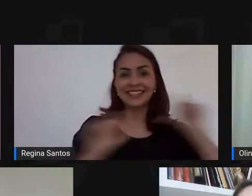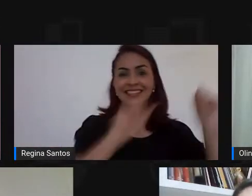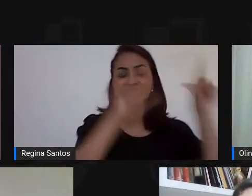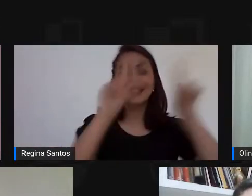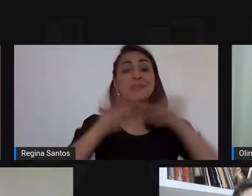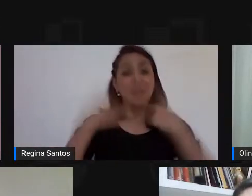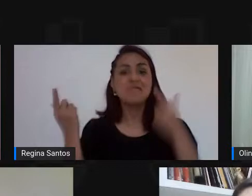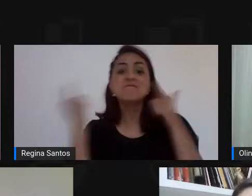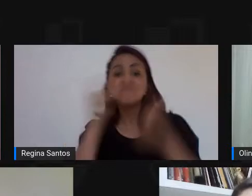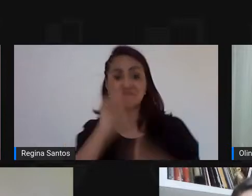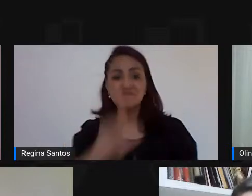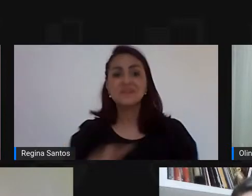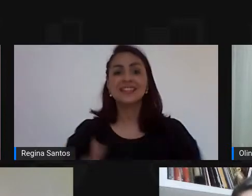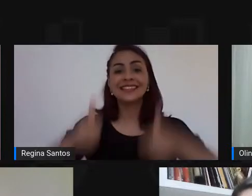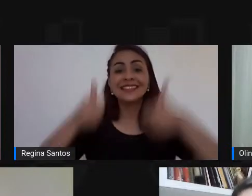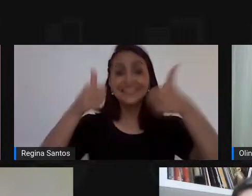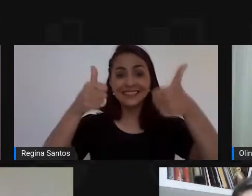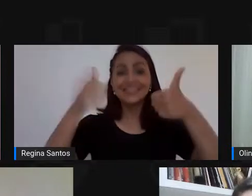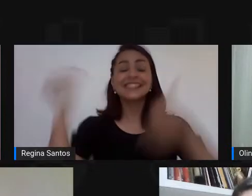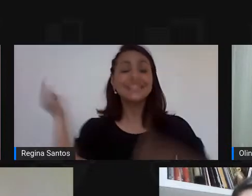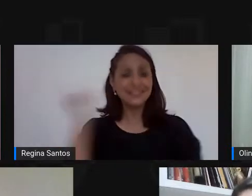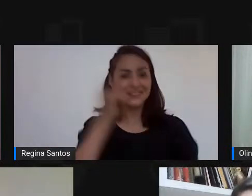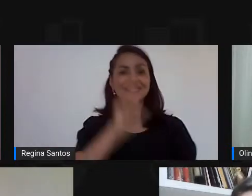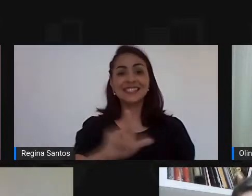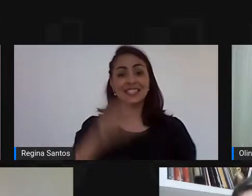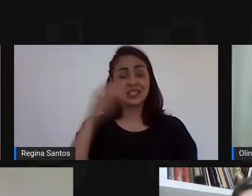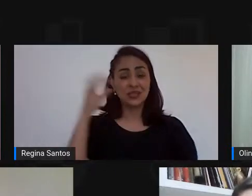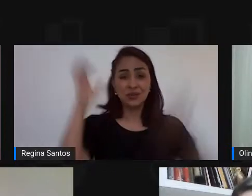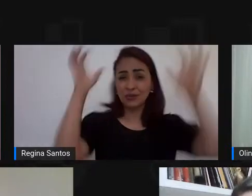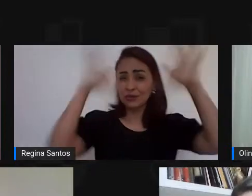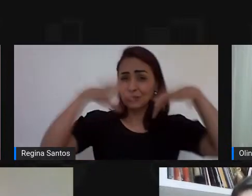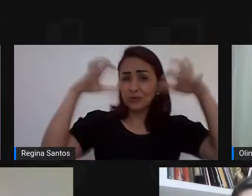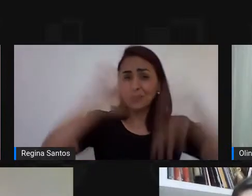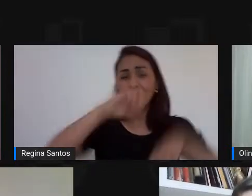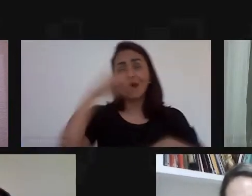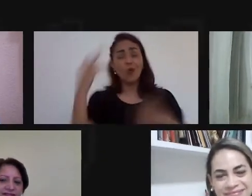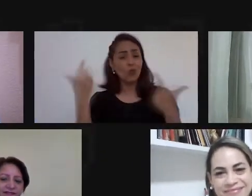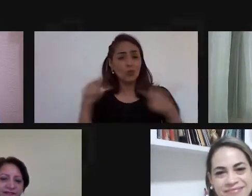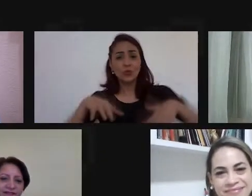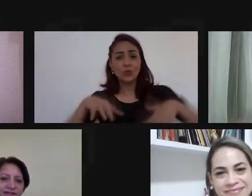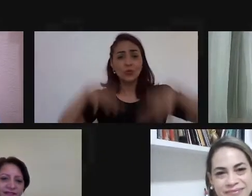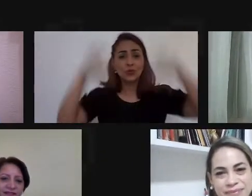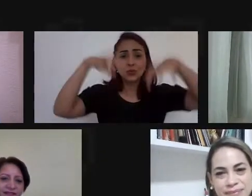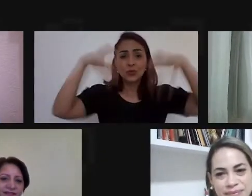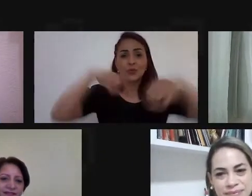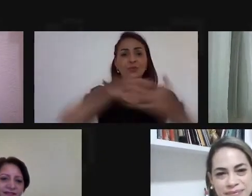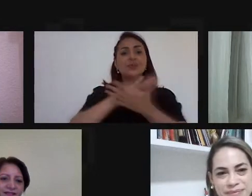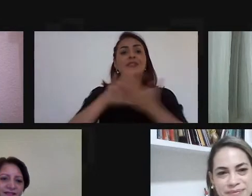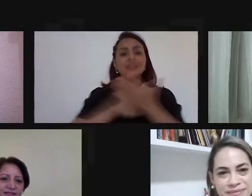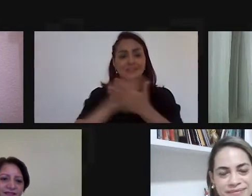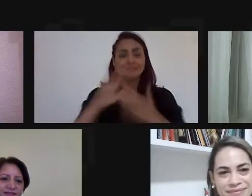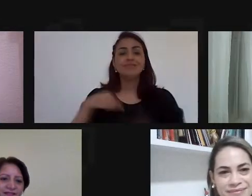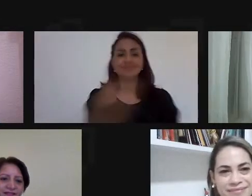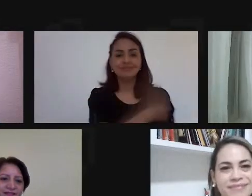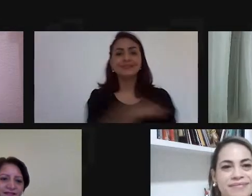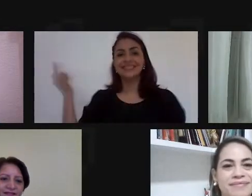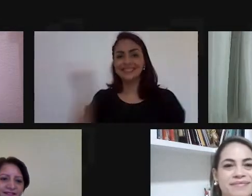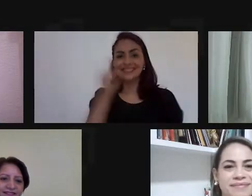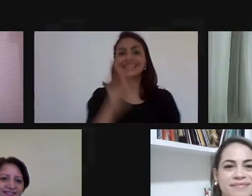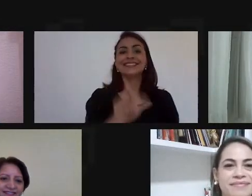vocês, vai dar certo, com chuva ou sem chuva, aí para as despedidas agora, a senhora Tati, sem eu,